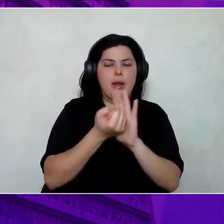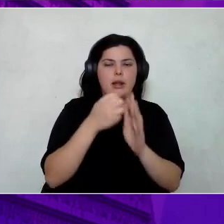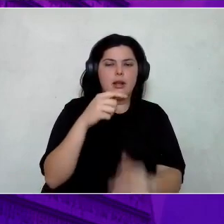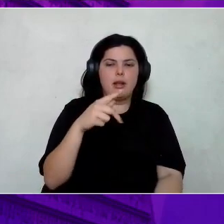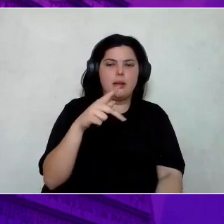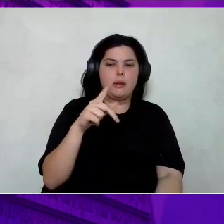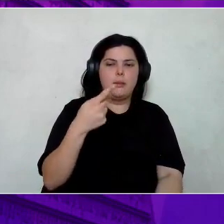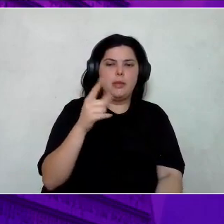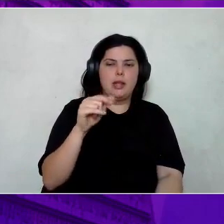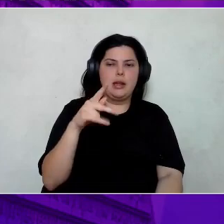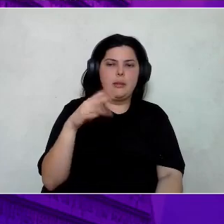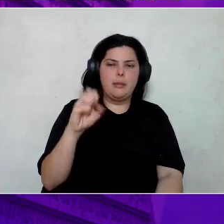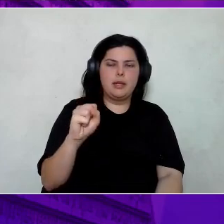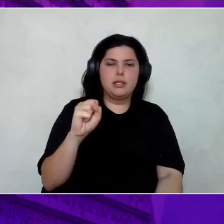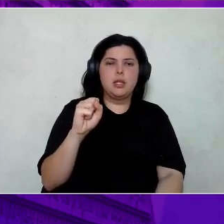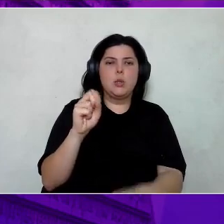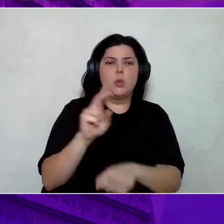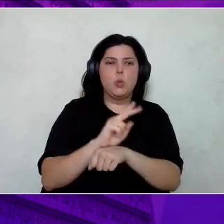parte de